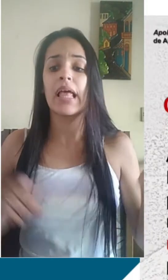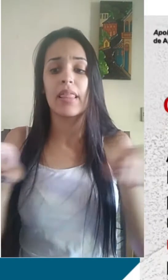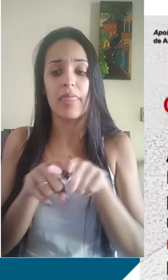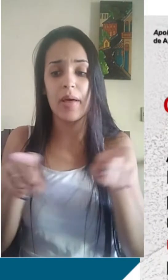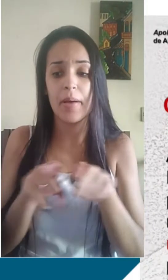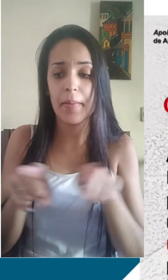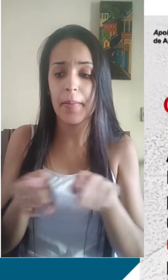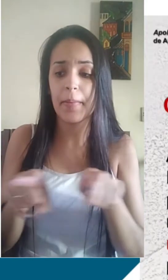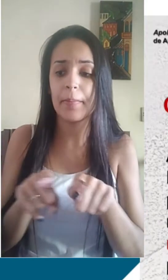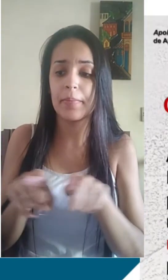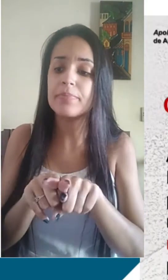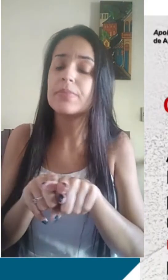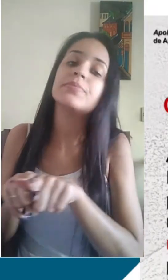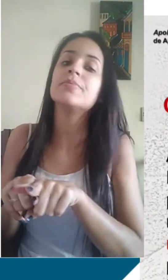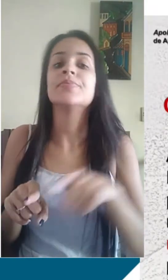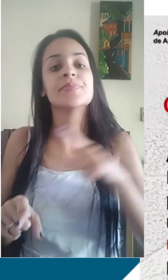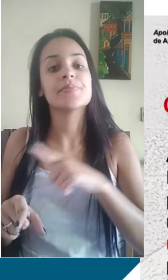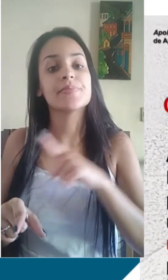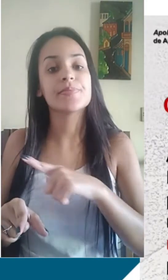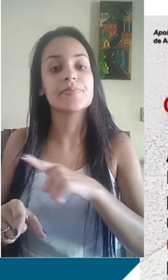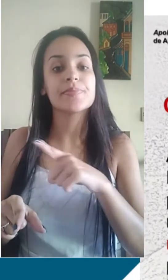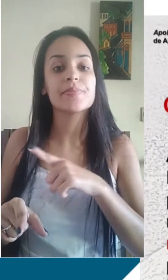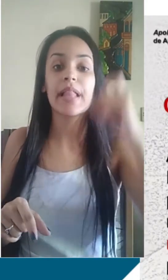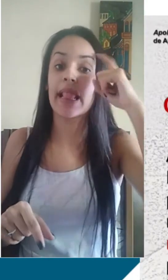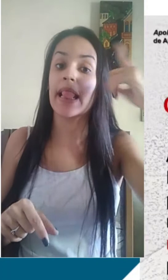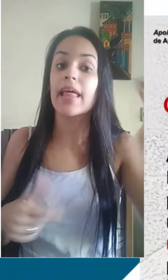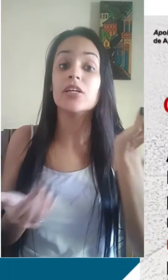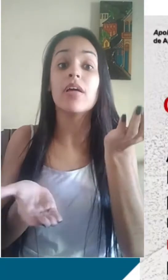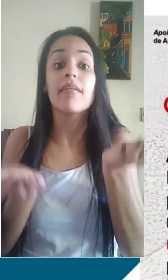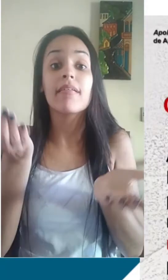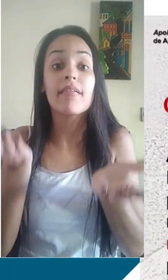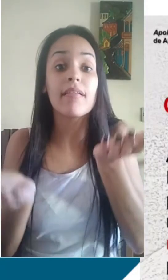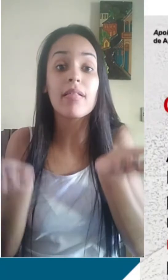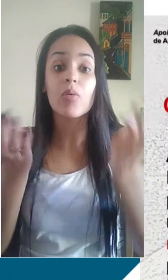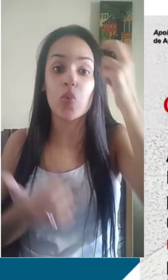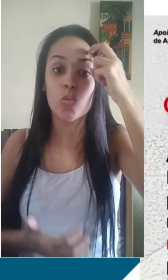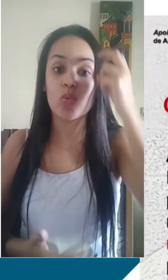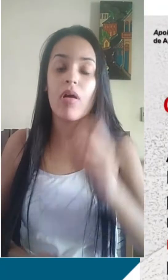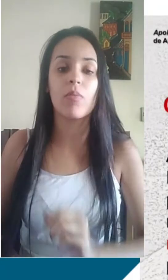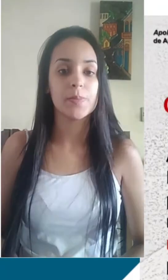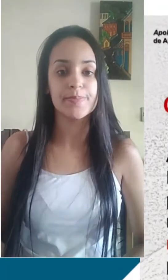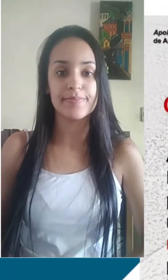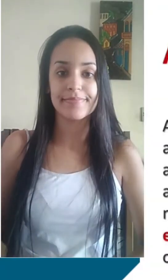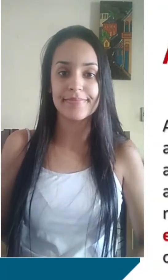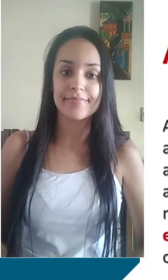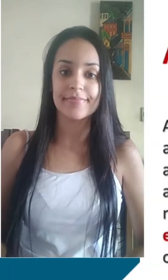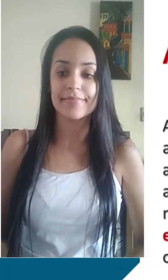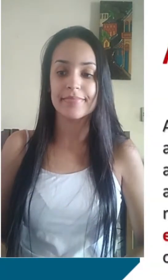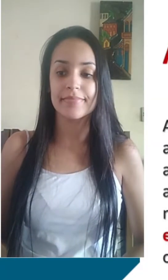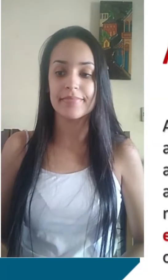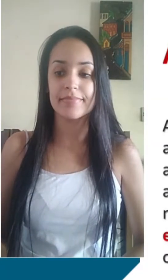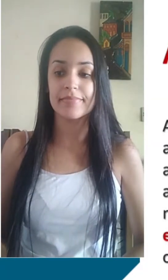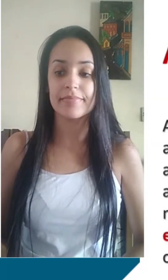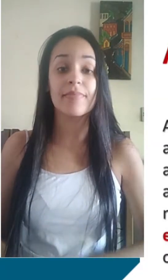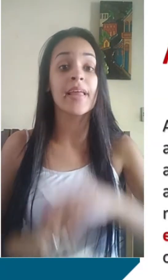segundo refere-se aos preceitos de harmonia e equilíbrio herdados dessa cultura.